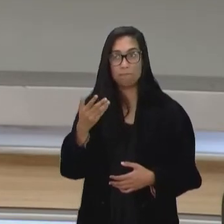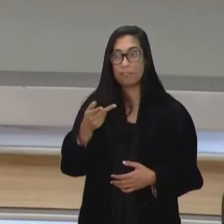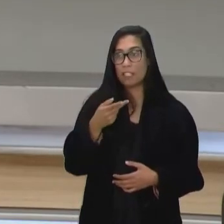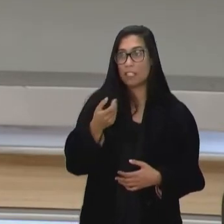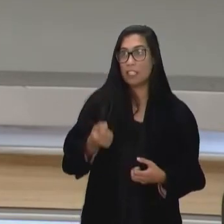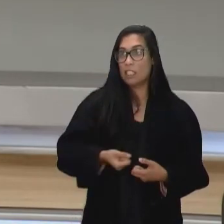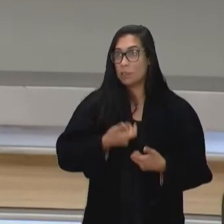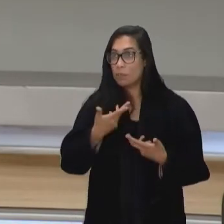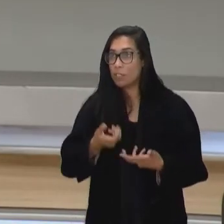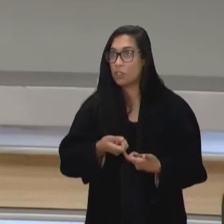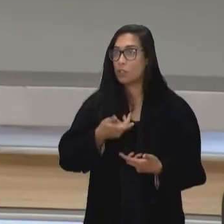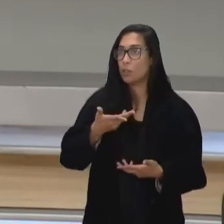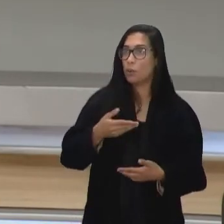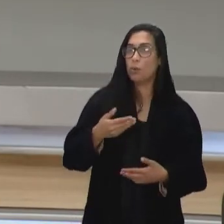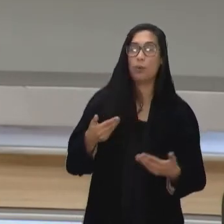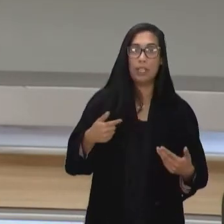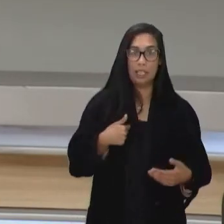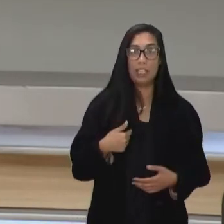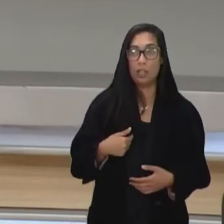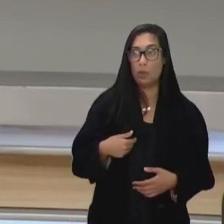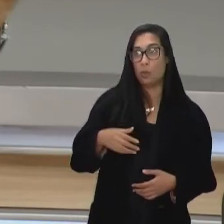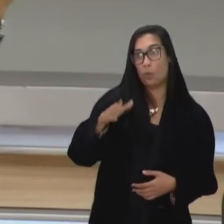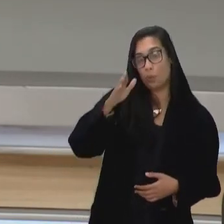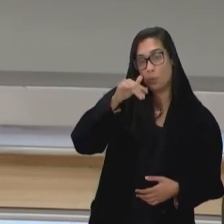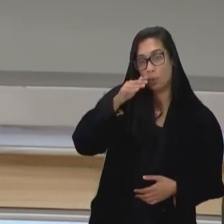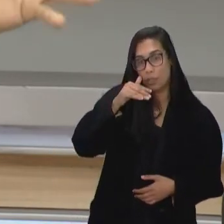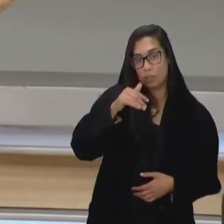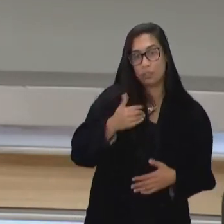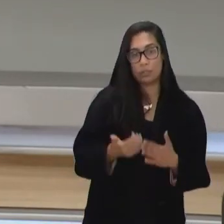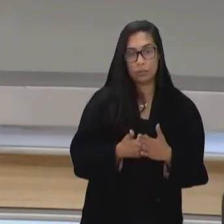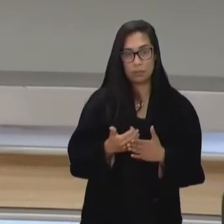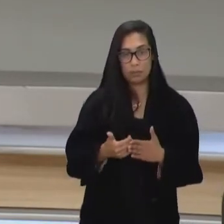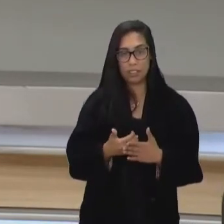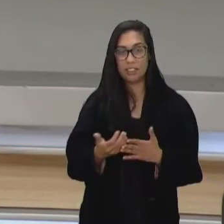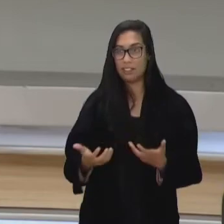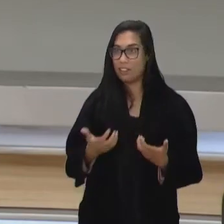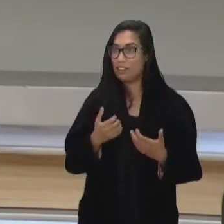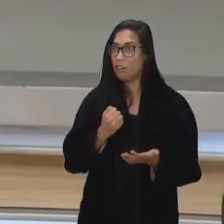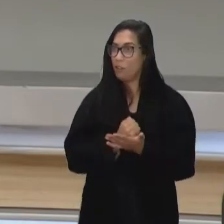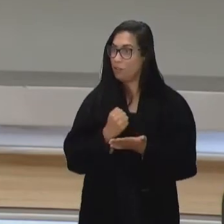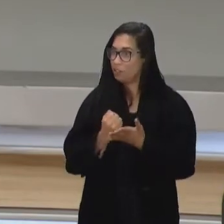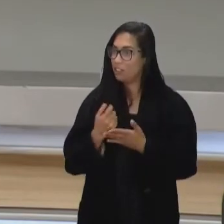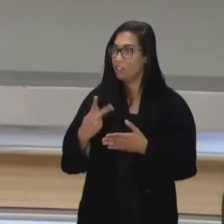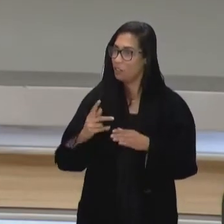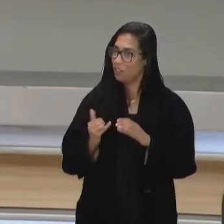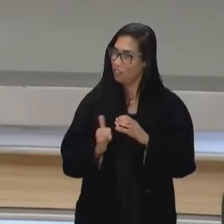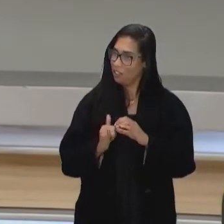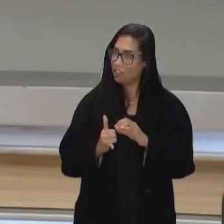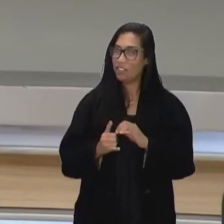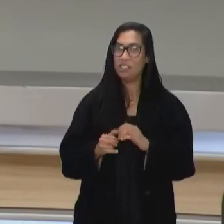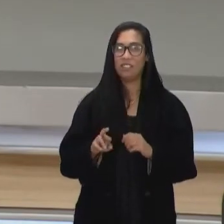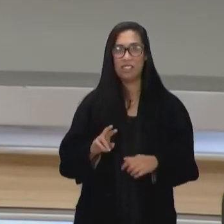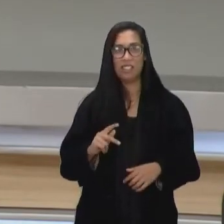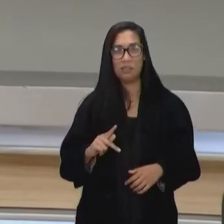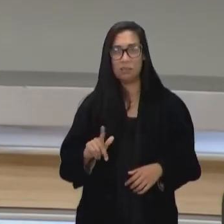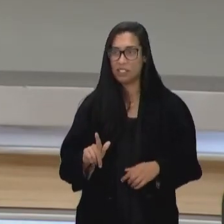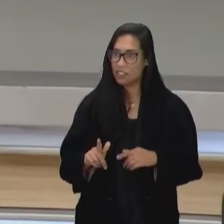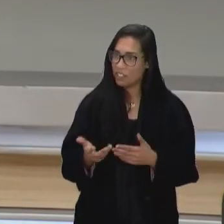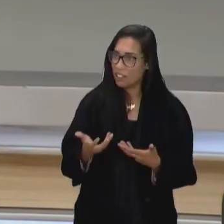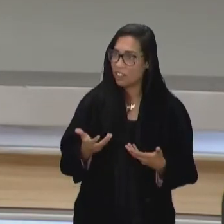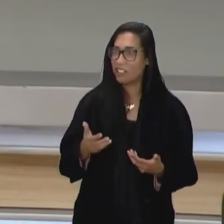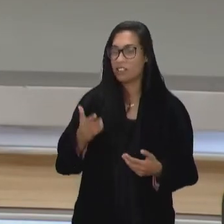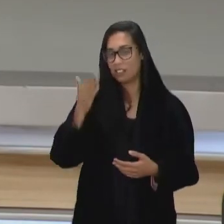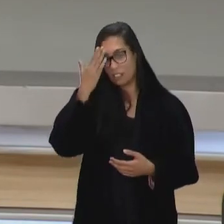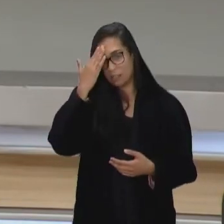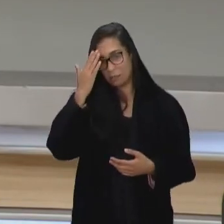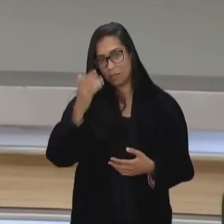daquela empresa contratar vocês para vocês serem roteiristas. Como foi a história? Qual que é a história? E assim, mais ou